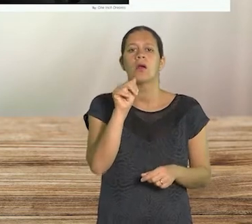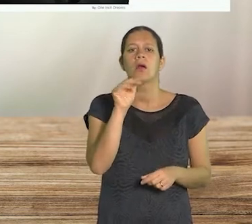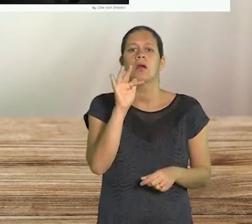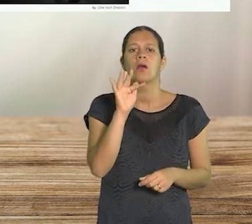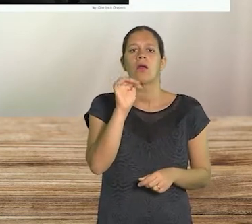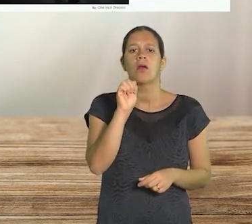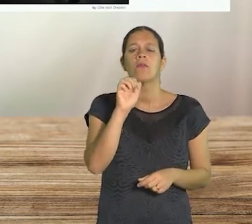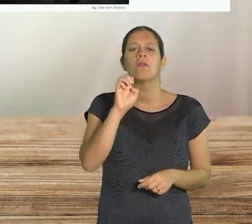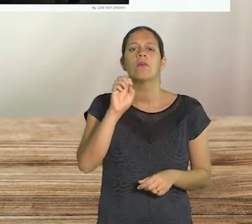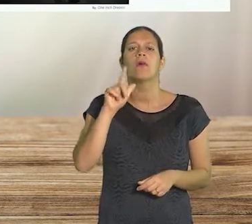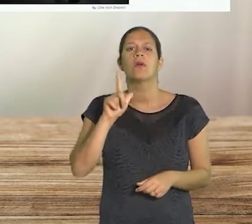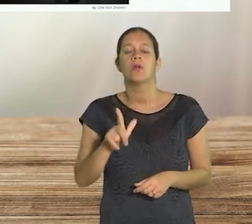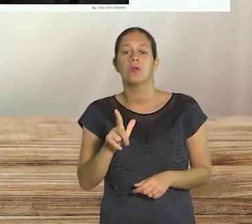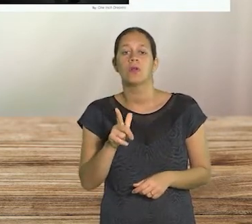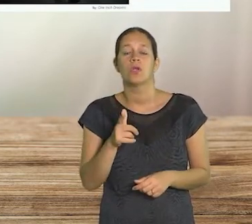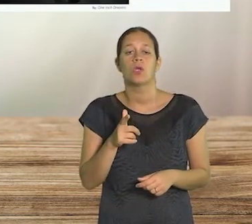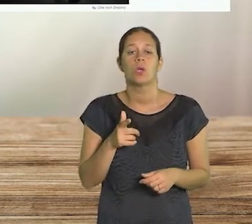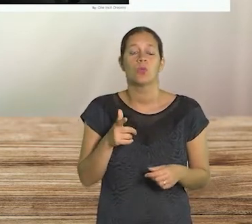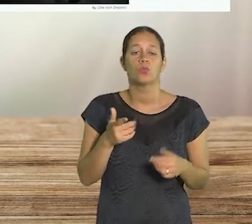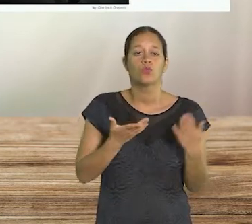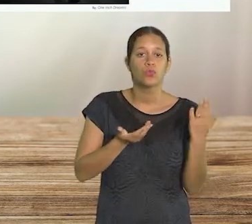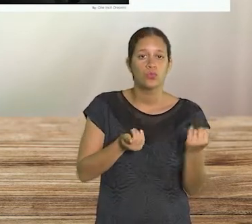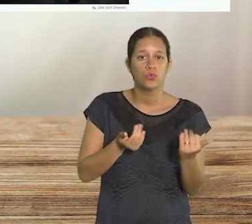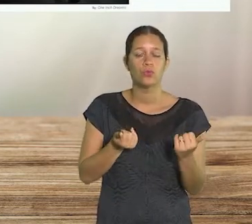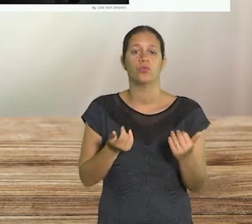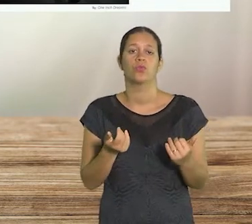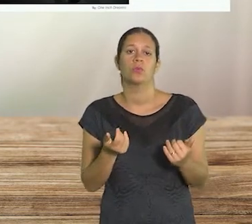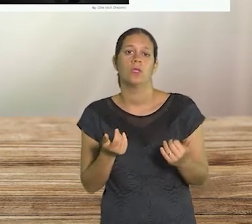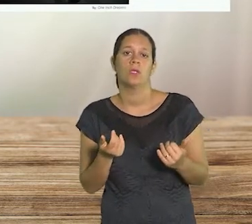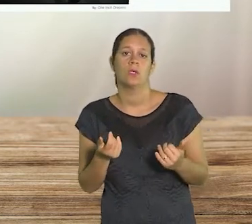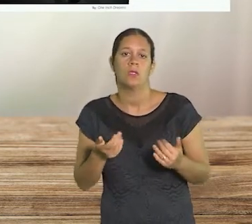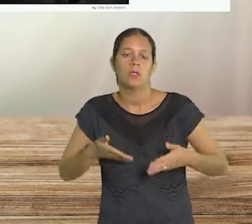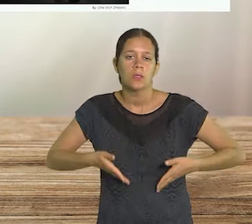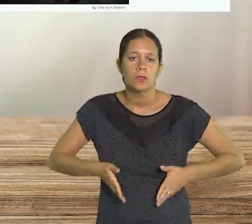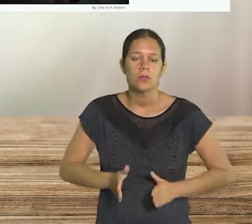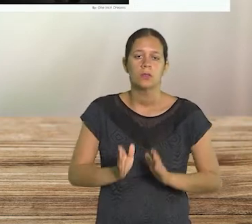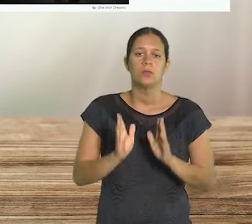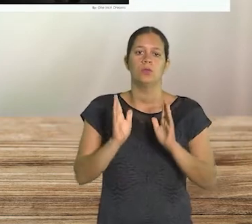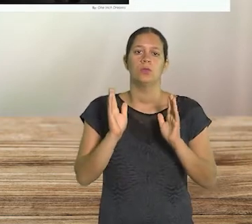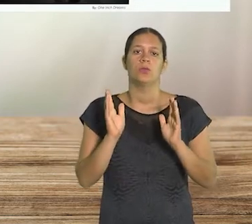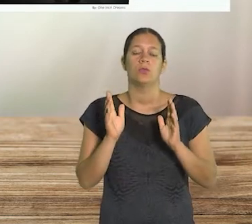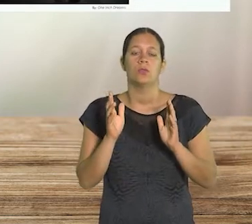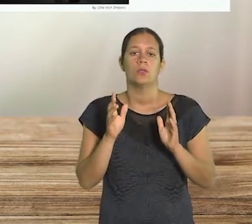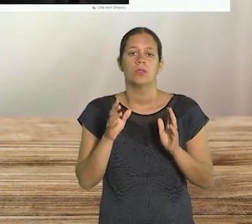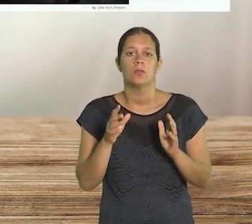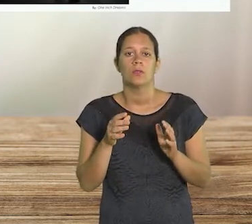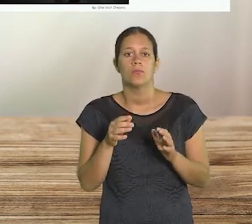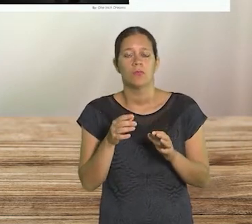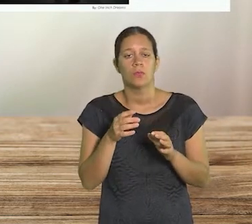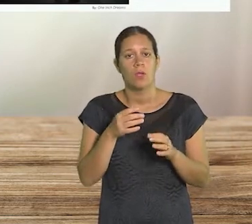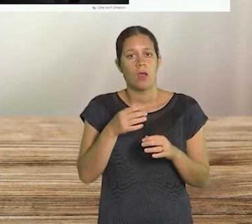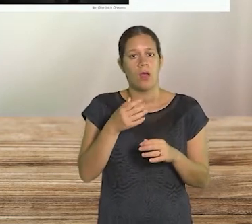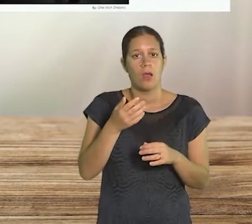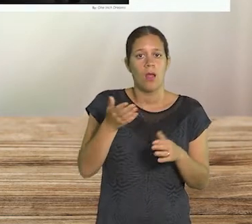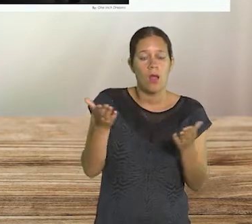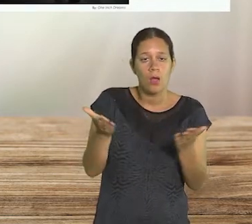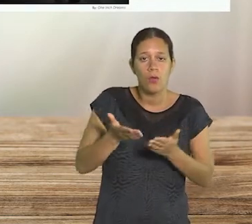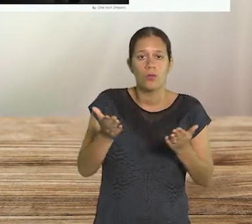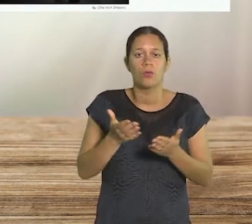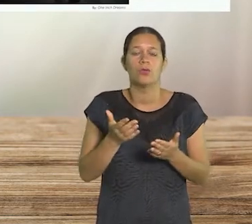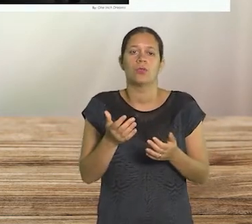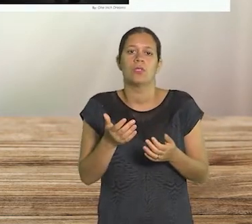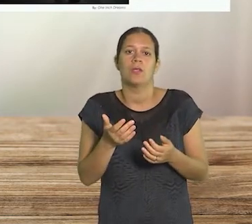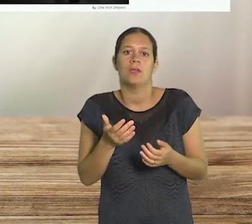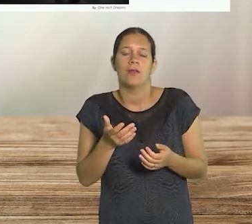Bride, pessoal? Rafael Bride é um jovem nascido e criado em Florianópolis, que em seus últimos anos